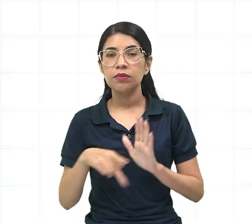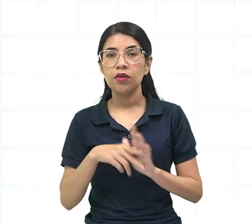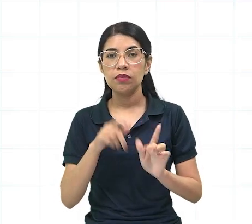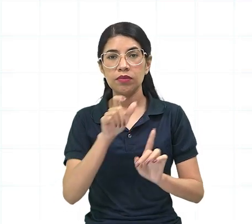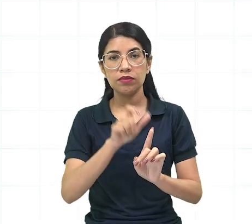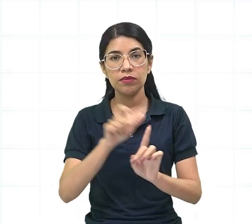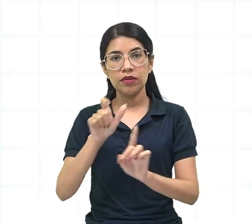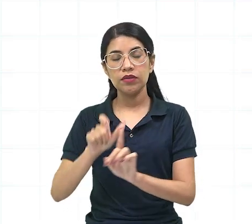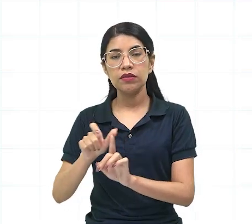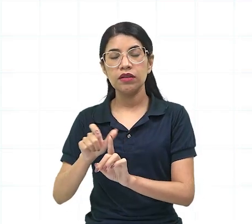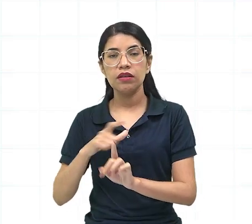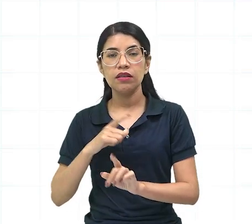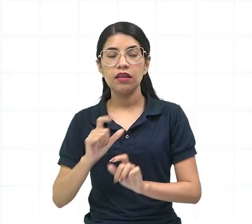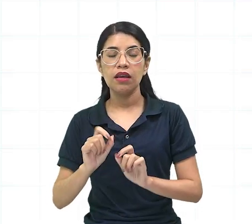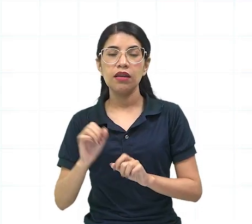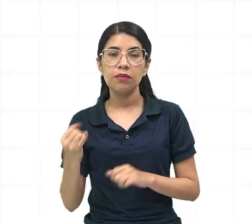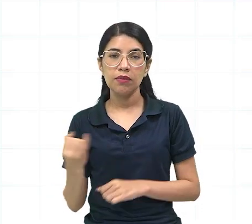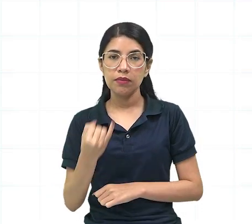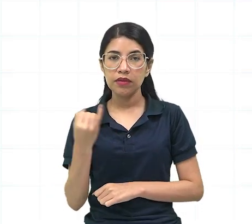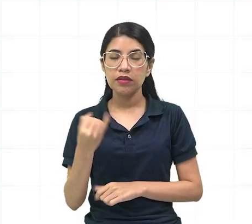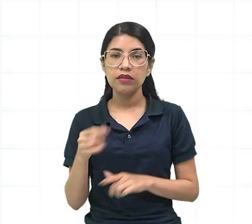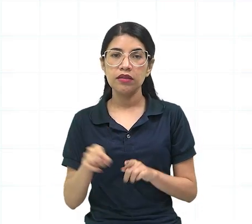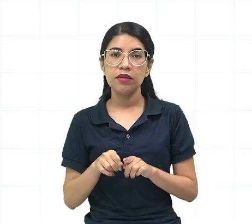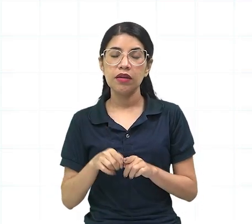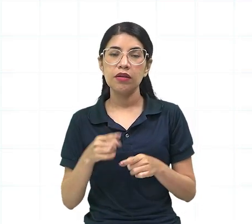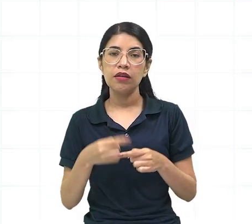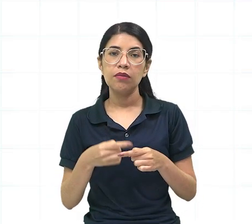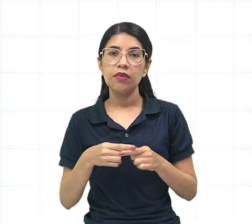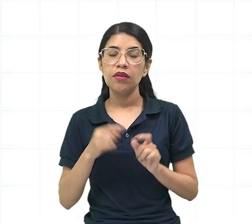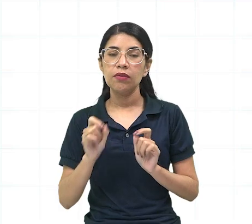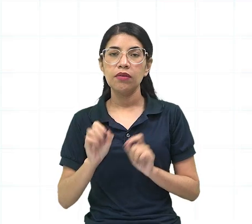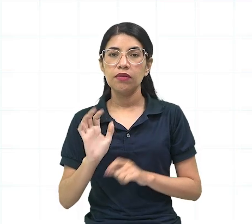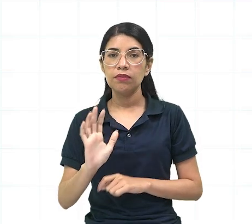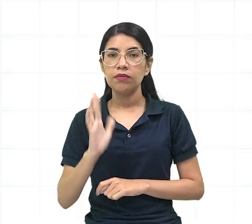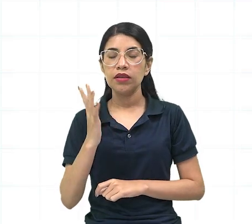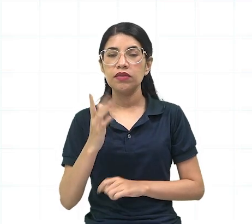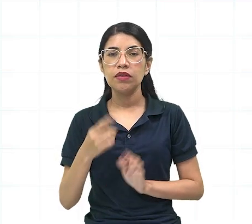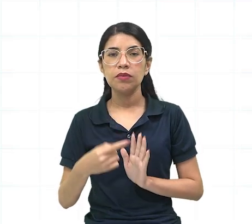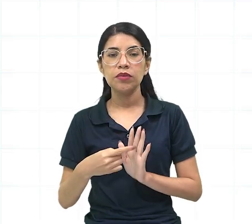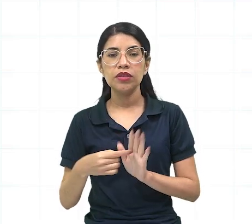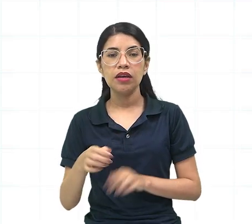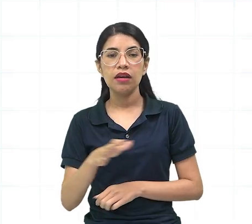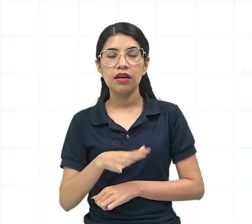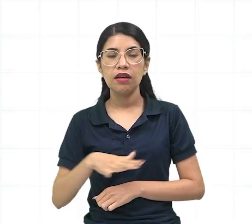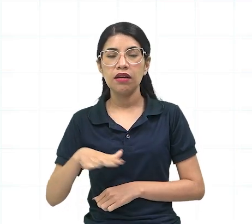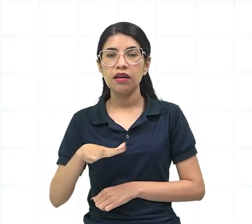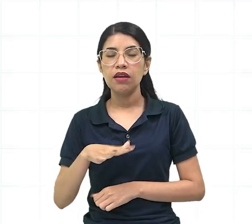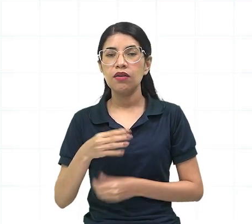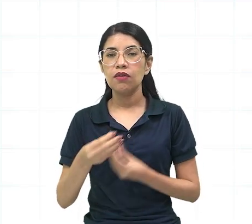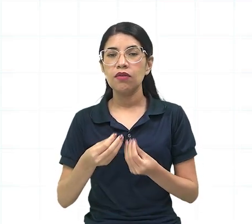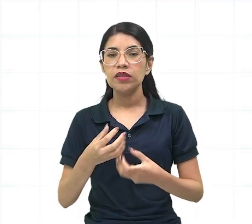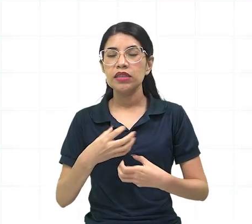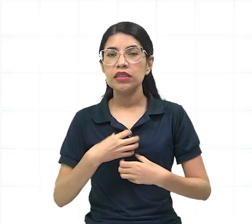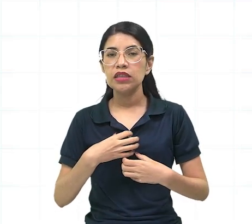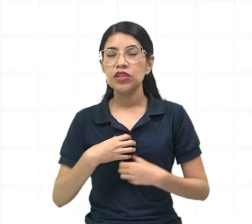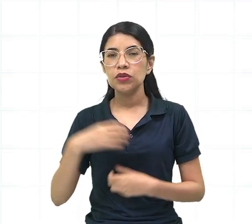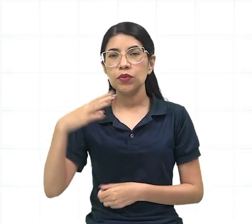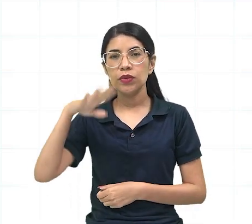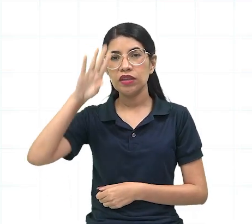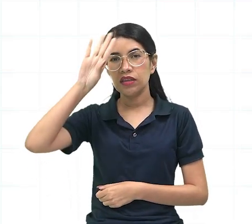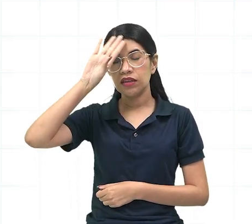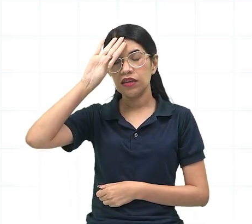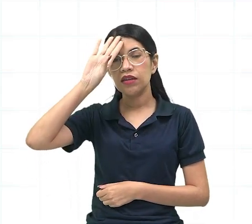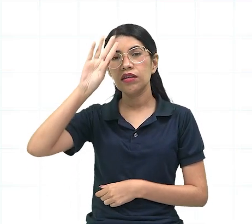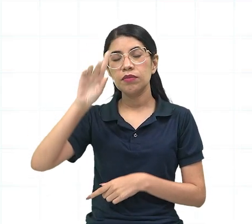desses personagens é importantíssima porque é ela que vai conceber o ambiente dramático. A gente vai ter um efeito